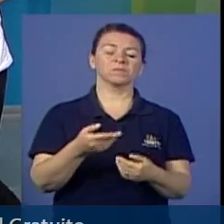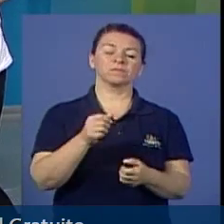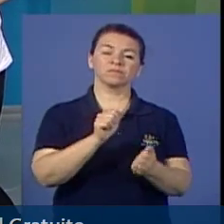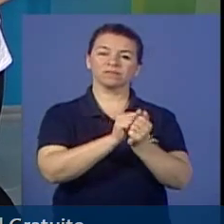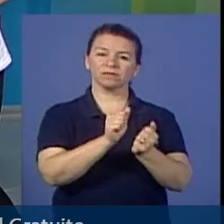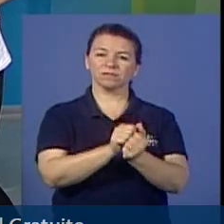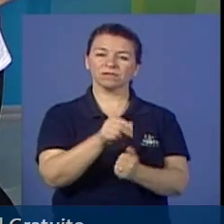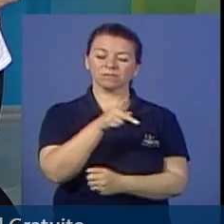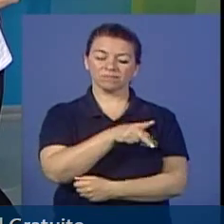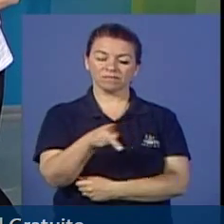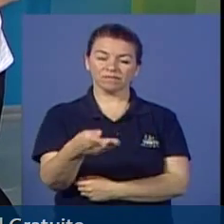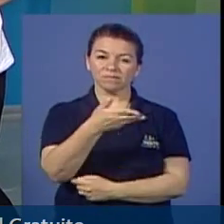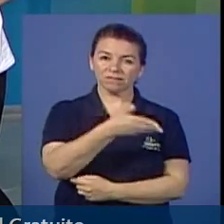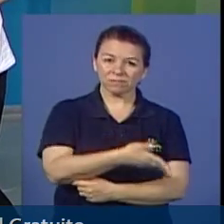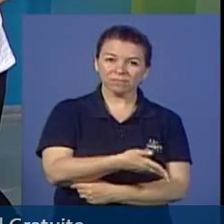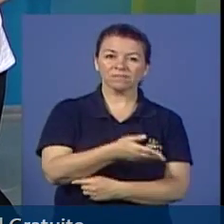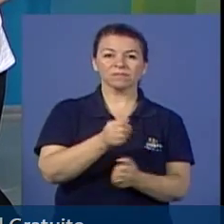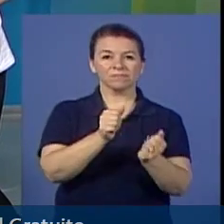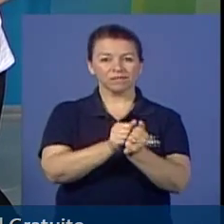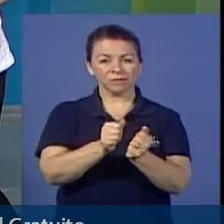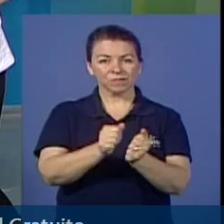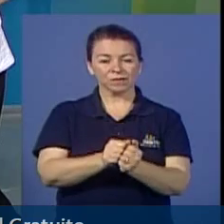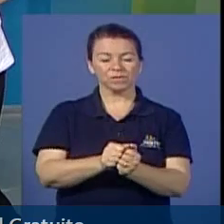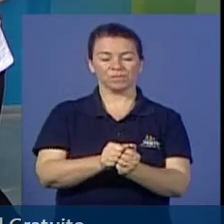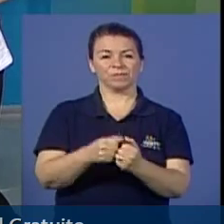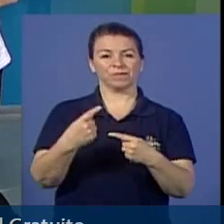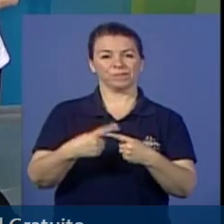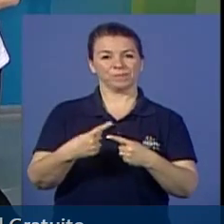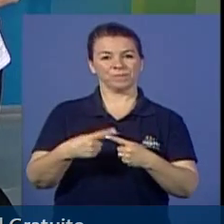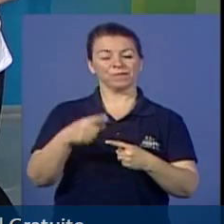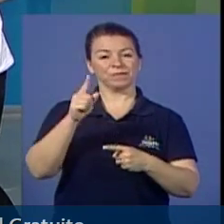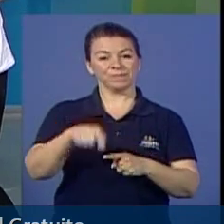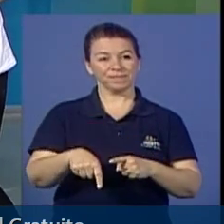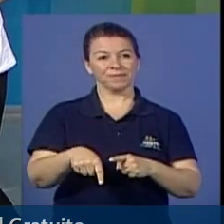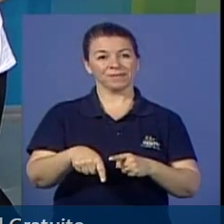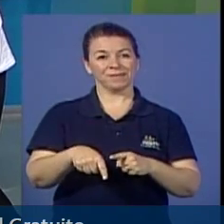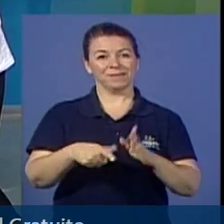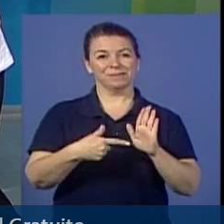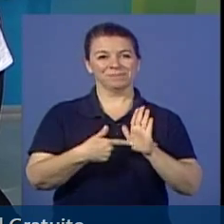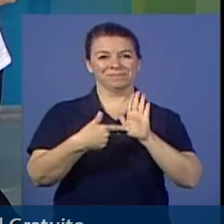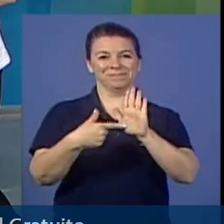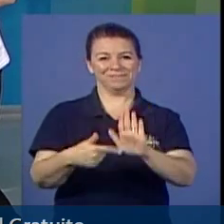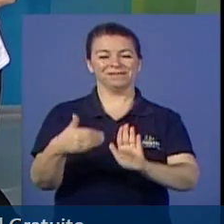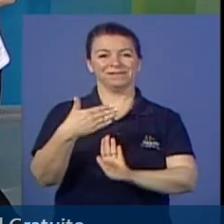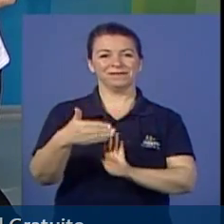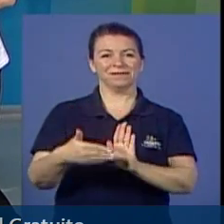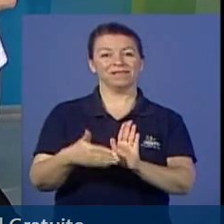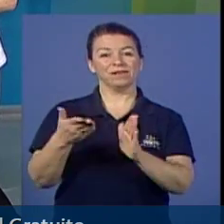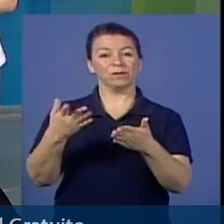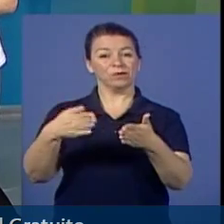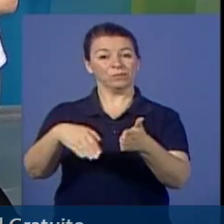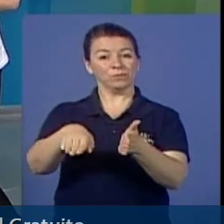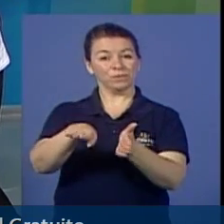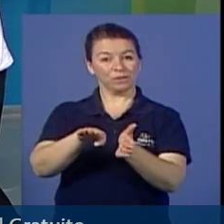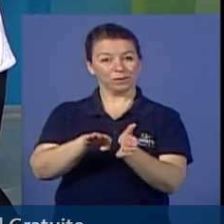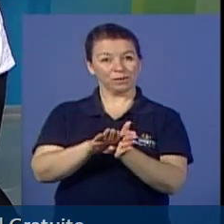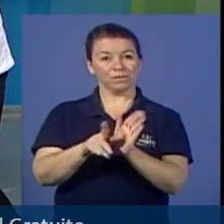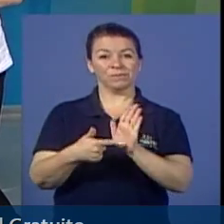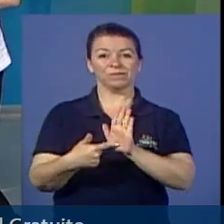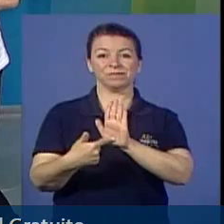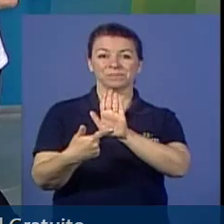o professor Coruja. Com o representante da nossa Paula. E agora chegou o representante dos nossos quadrinhos. Dos